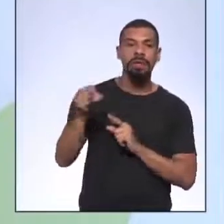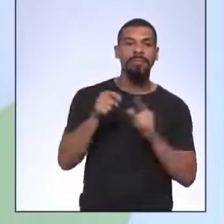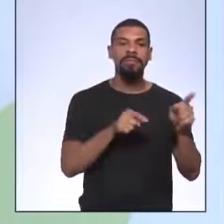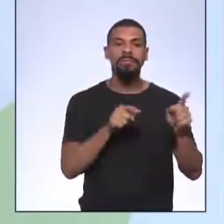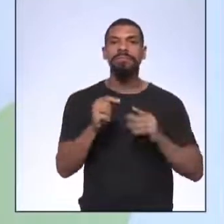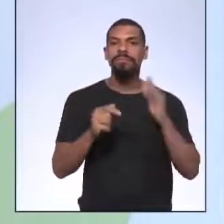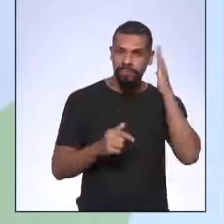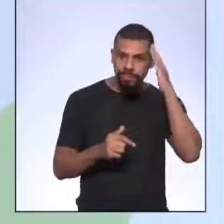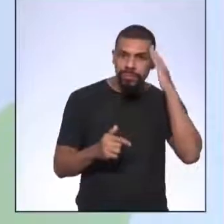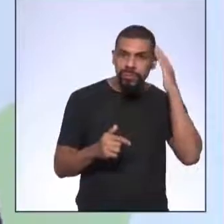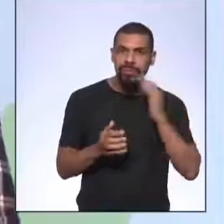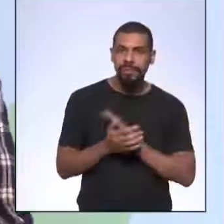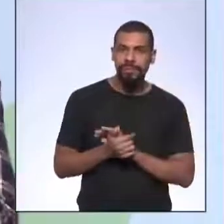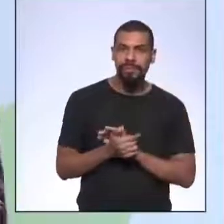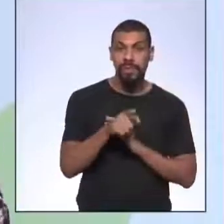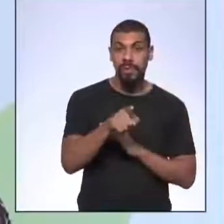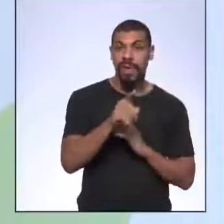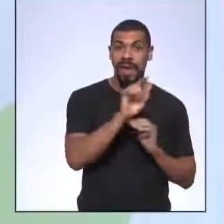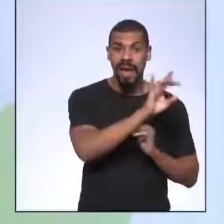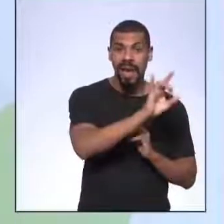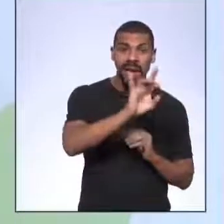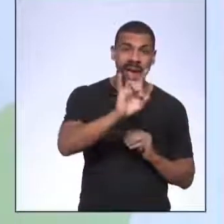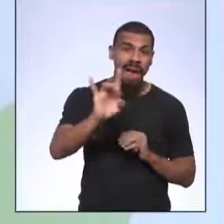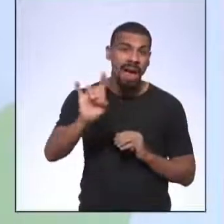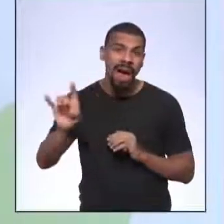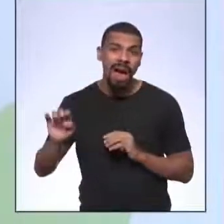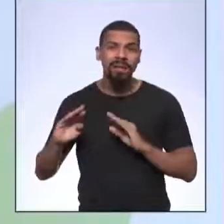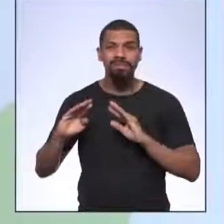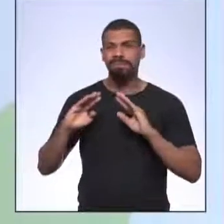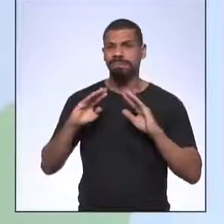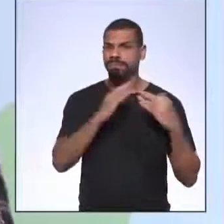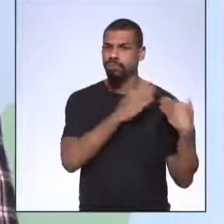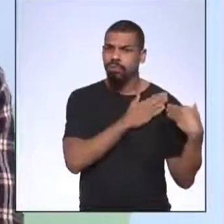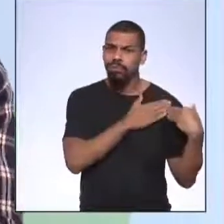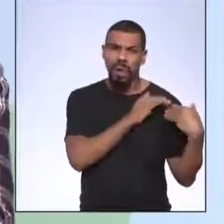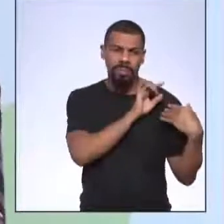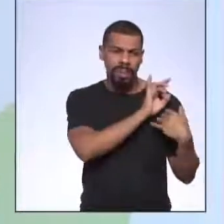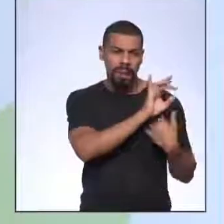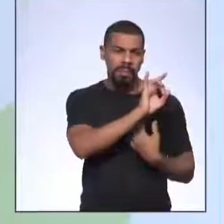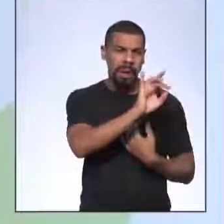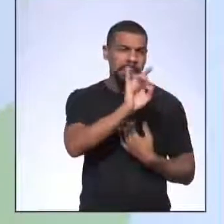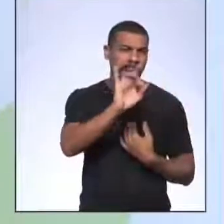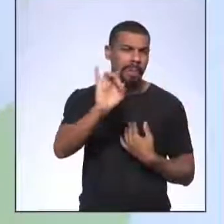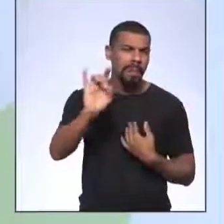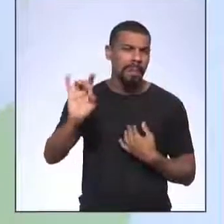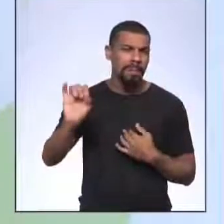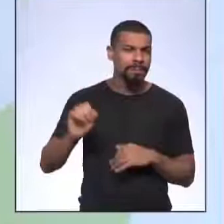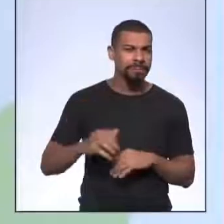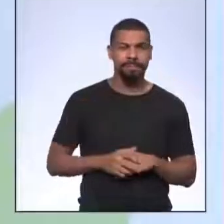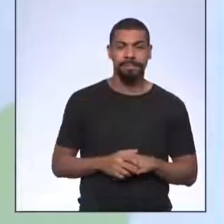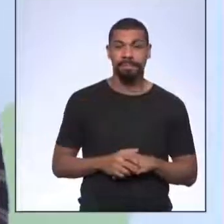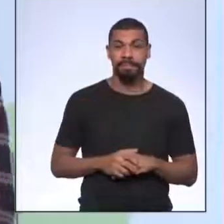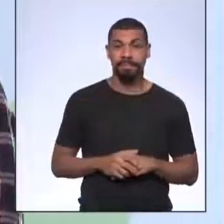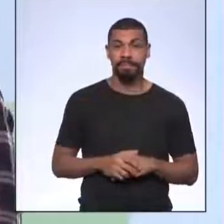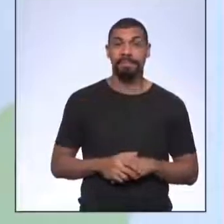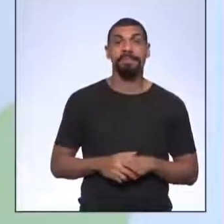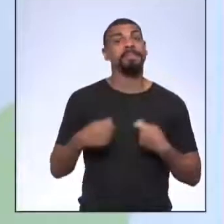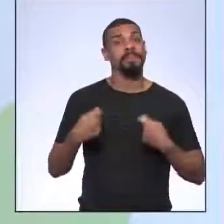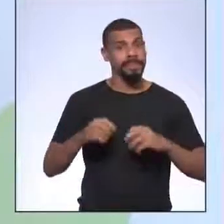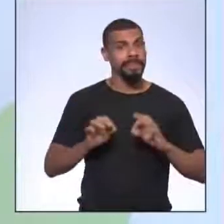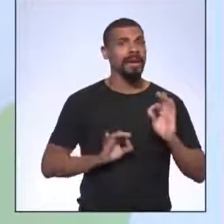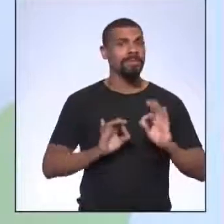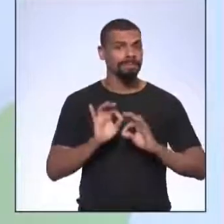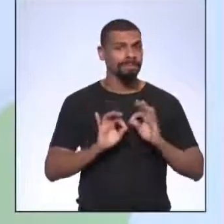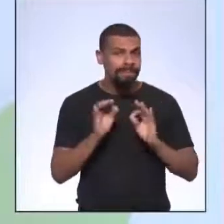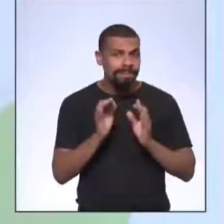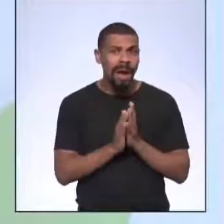ciceronear esses visitantes por dentro dos espaços escolares para que as pessoas consigam encontrar tudo aquilo que elas querem Enfim gente a